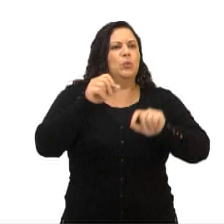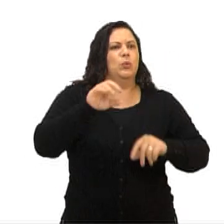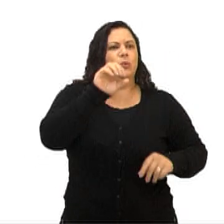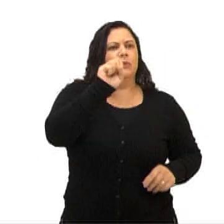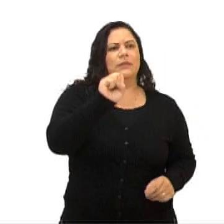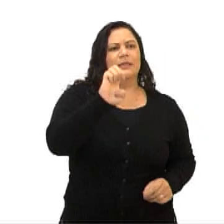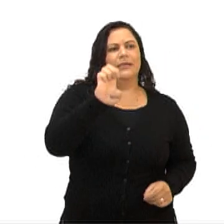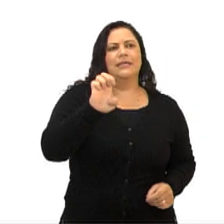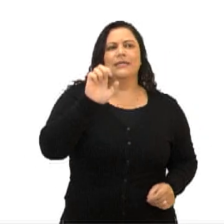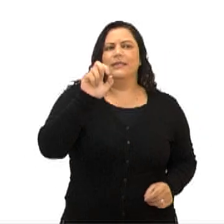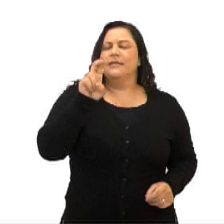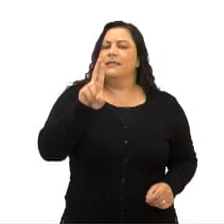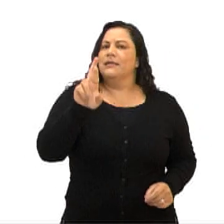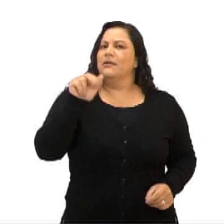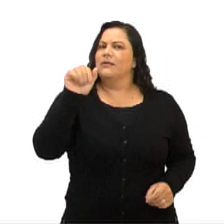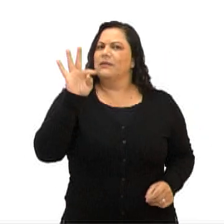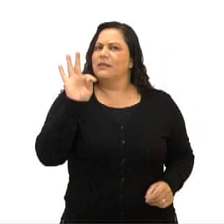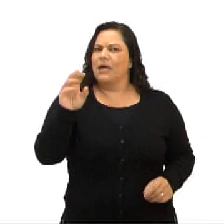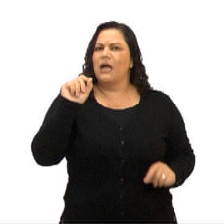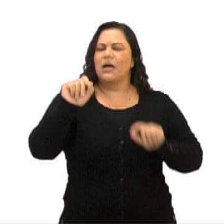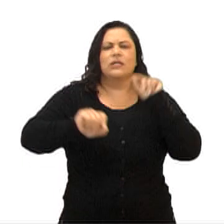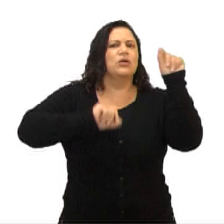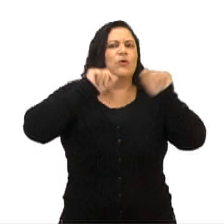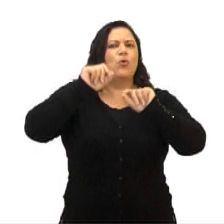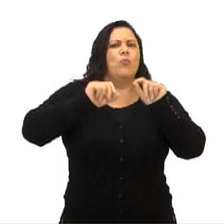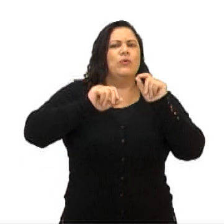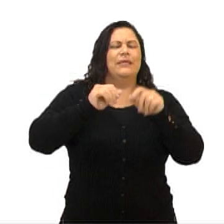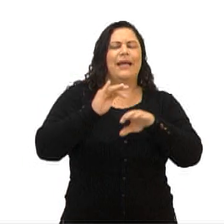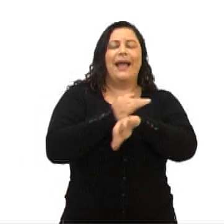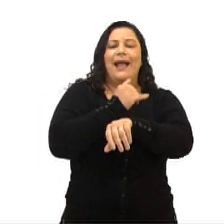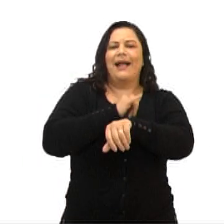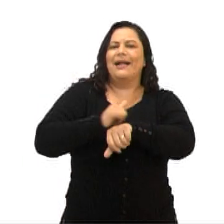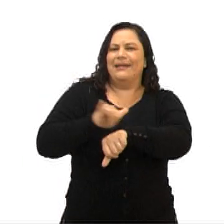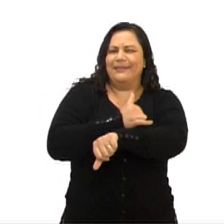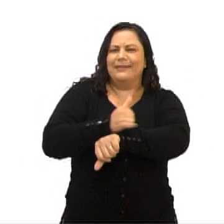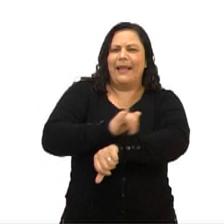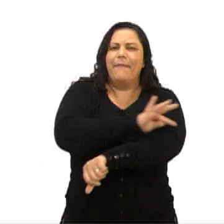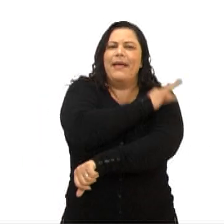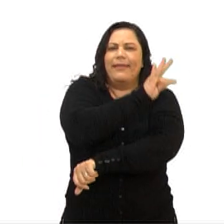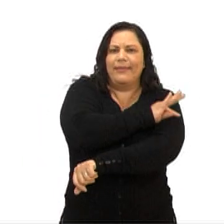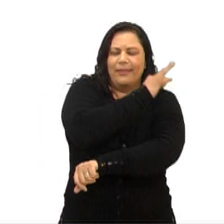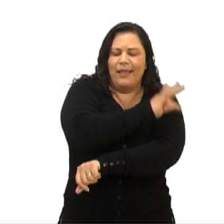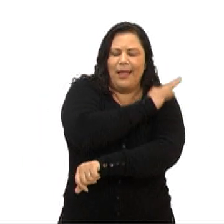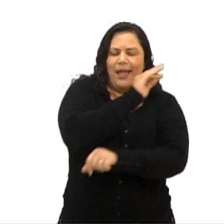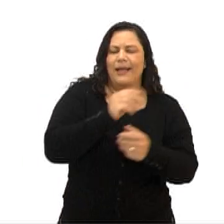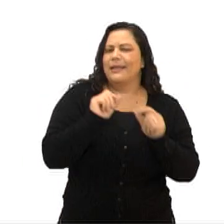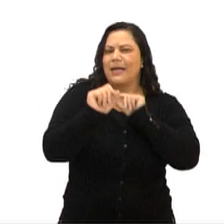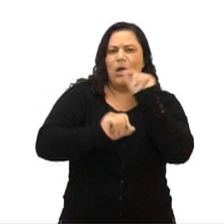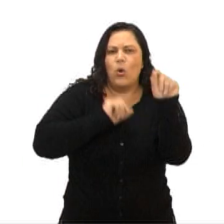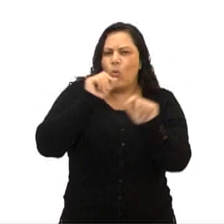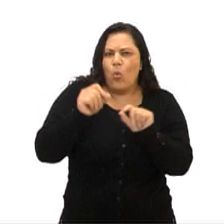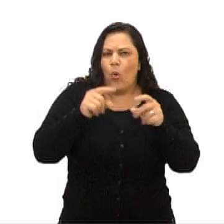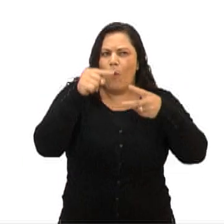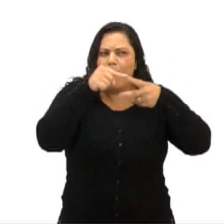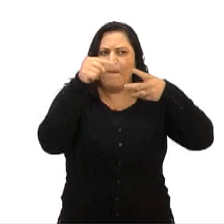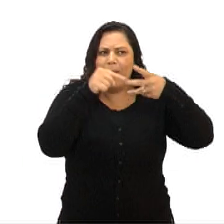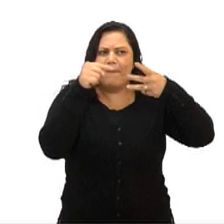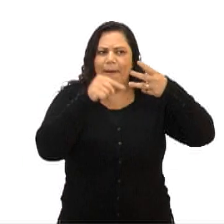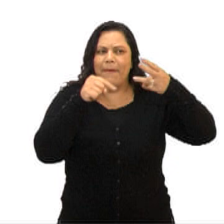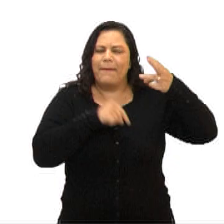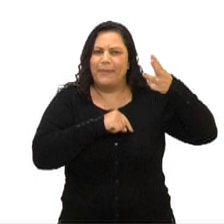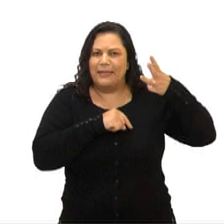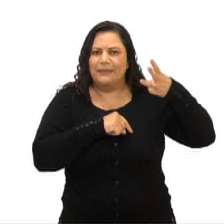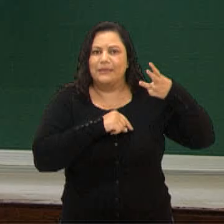pinceladas intuitivas do impressionismo e aplica uma técnica regular extremamente científica, chamada de expressionismo, esfumato